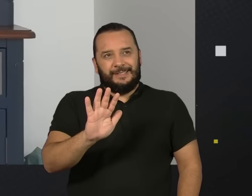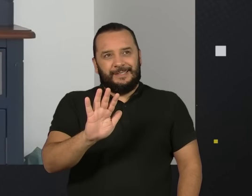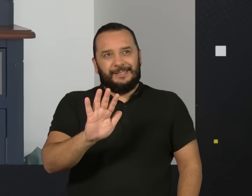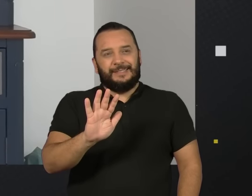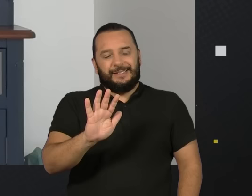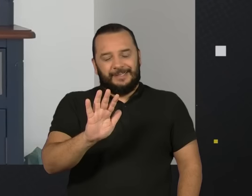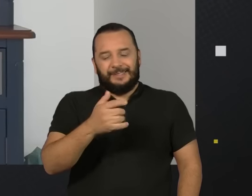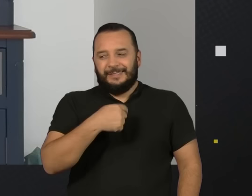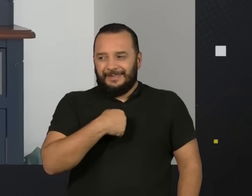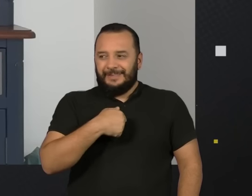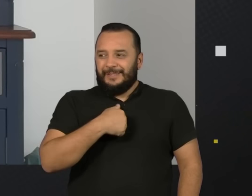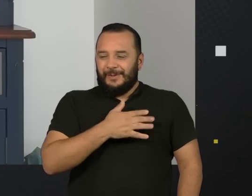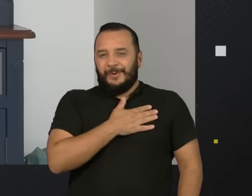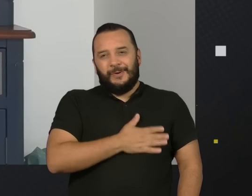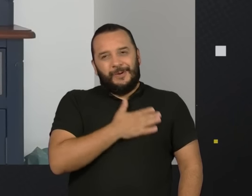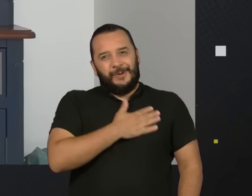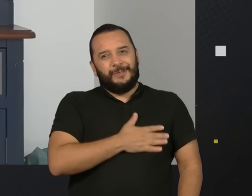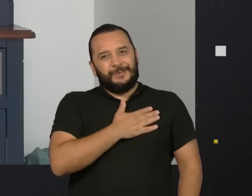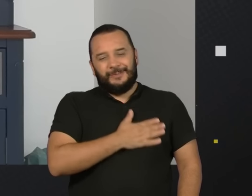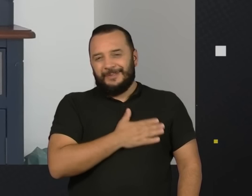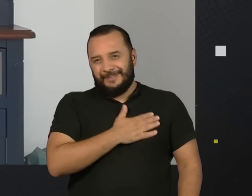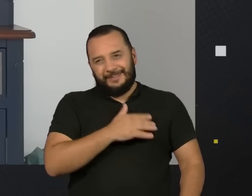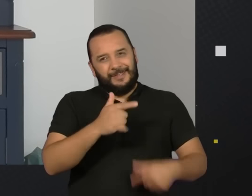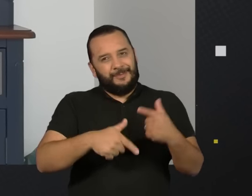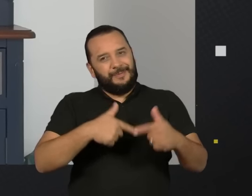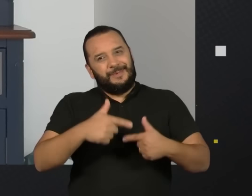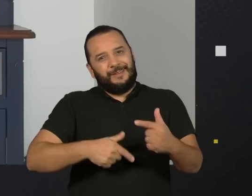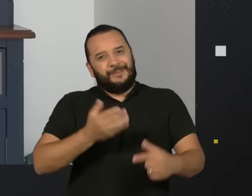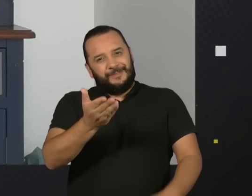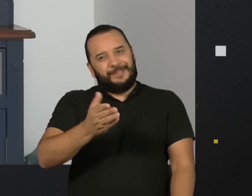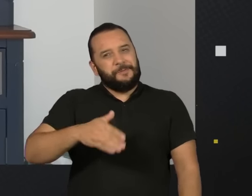acho que cada vez eu gosto mais de trabalhar com você.